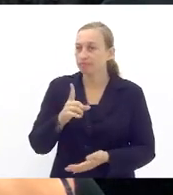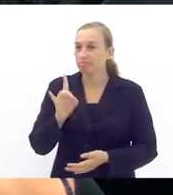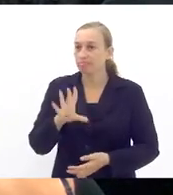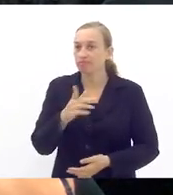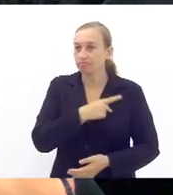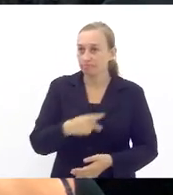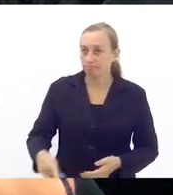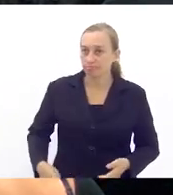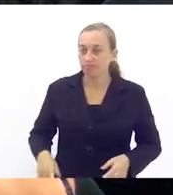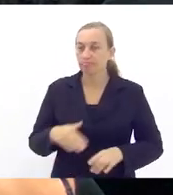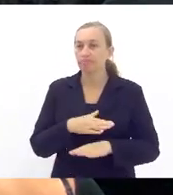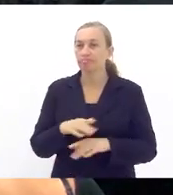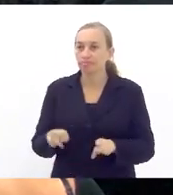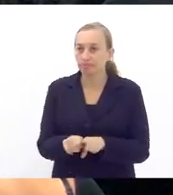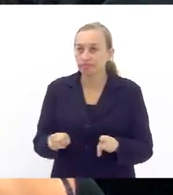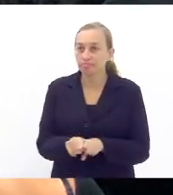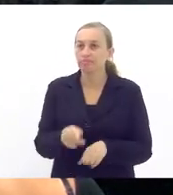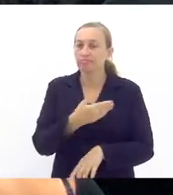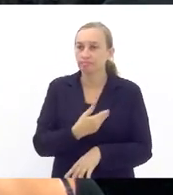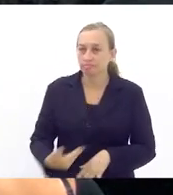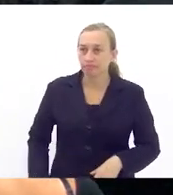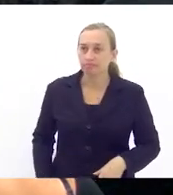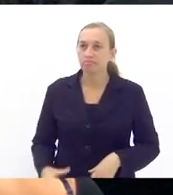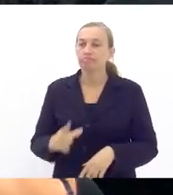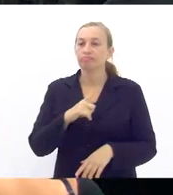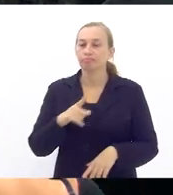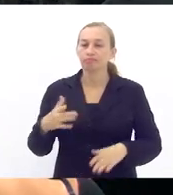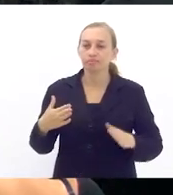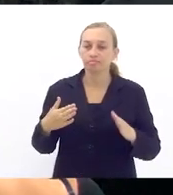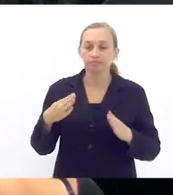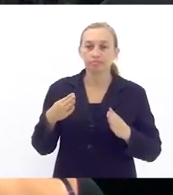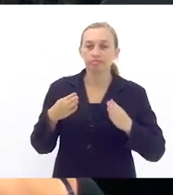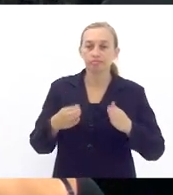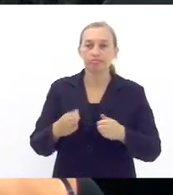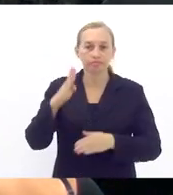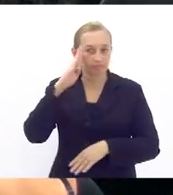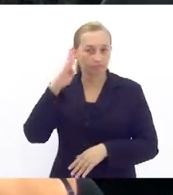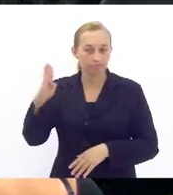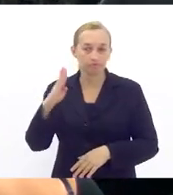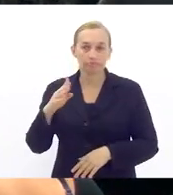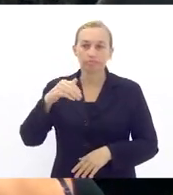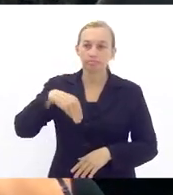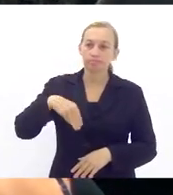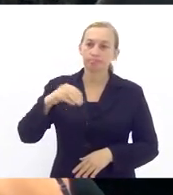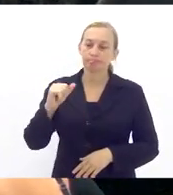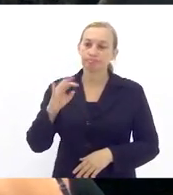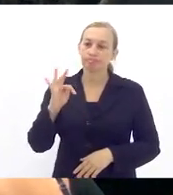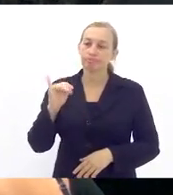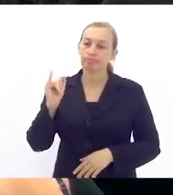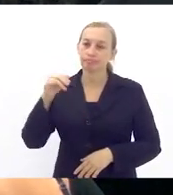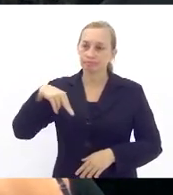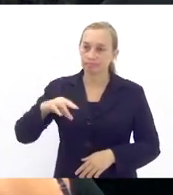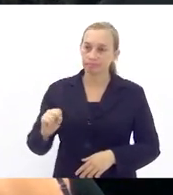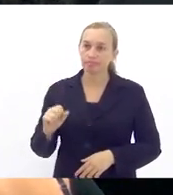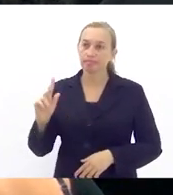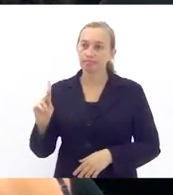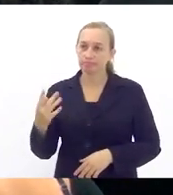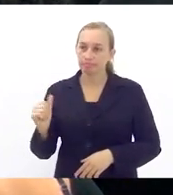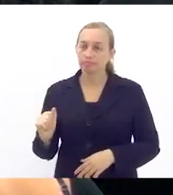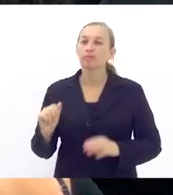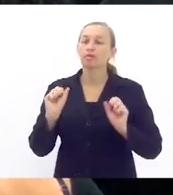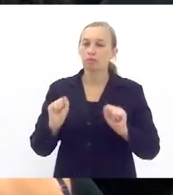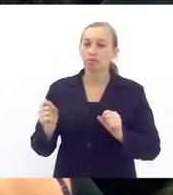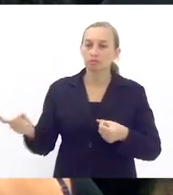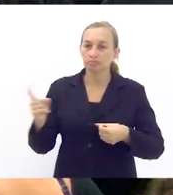atual mas cobra do governo que haja uma prioridade para que de fato A Martins Pena possa voltar a